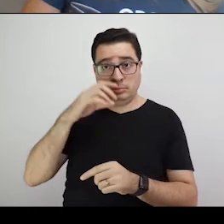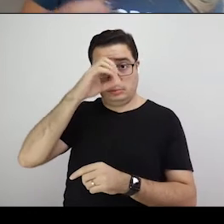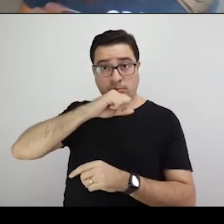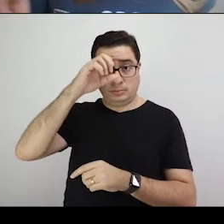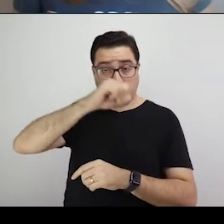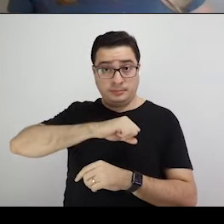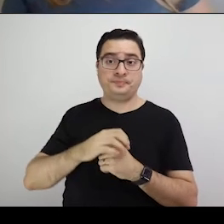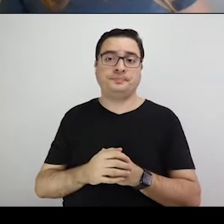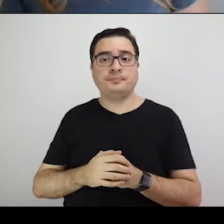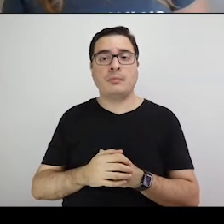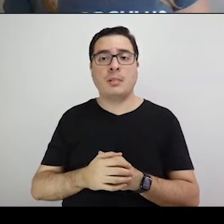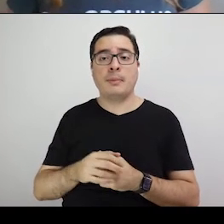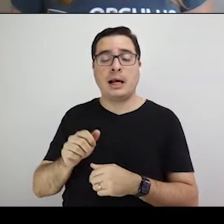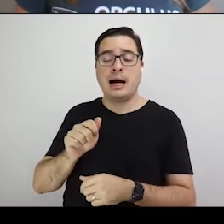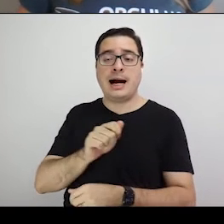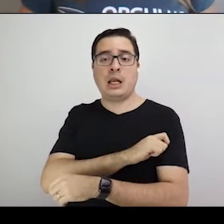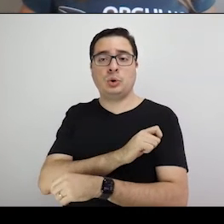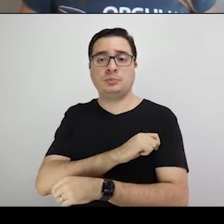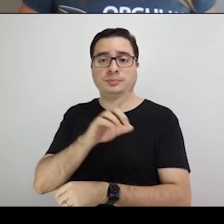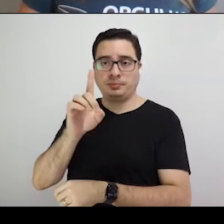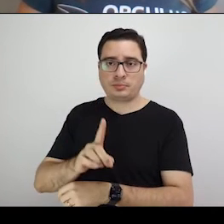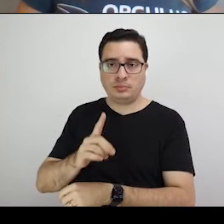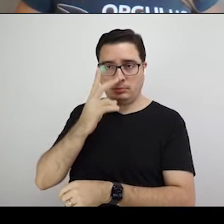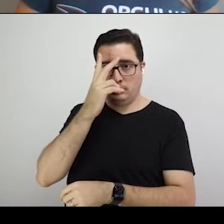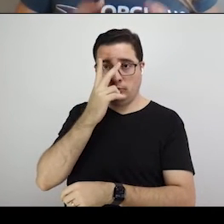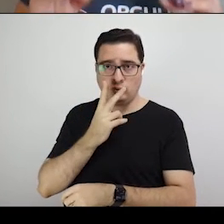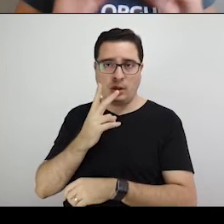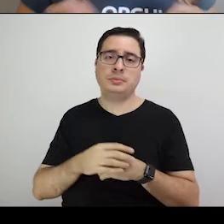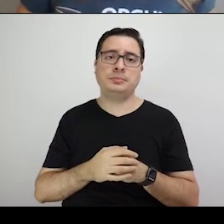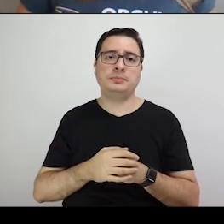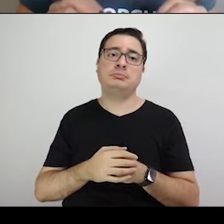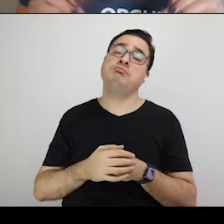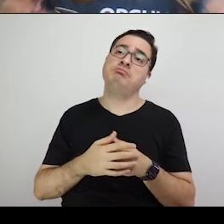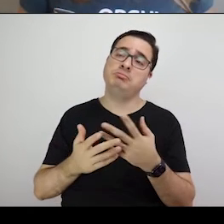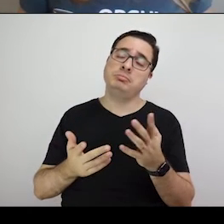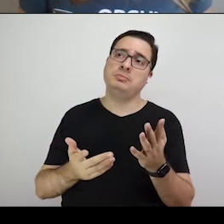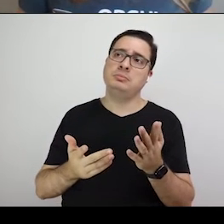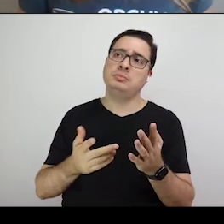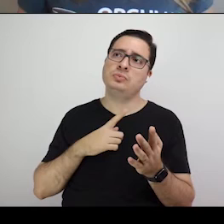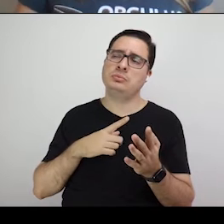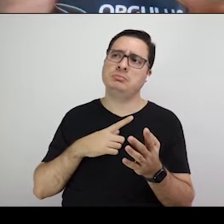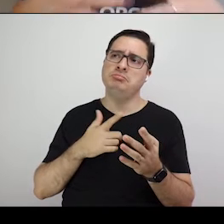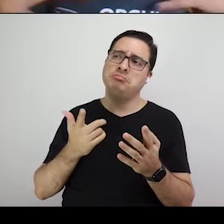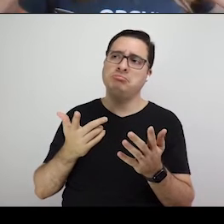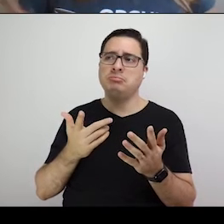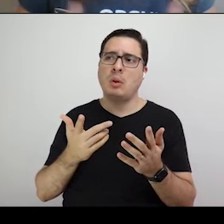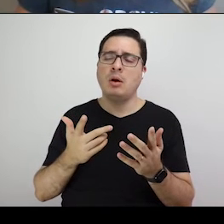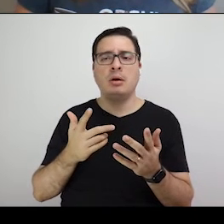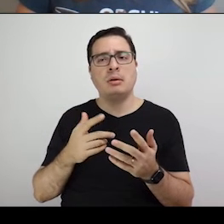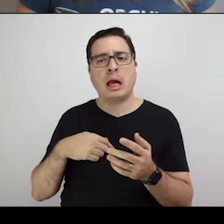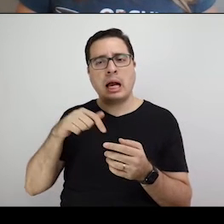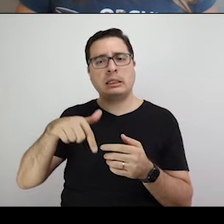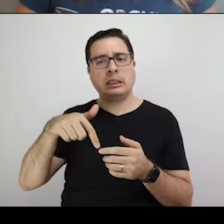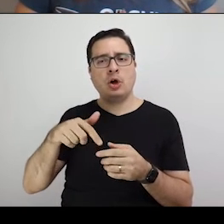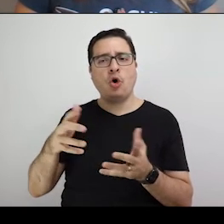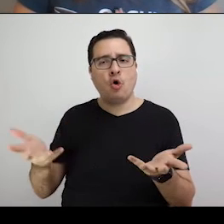aprendizagem para alunos com deficiência visual. Bom, isso não está muito longe do que nós estamos